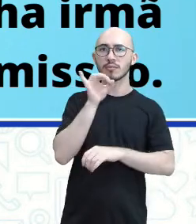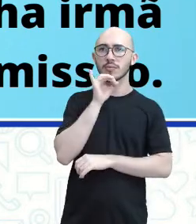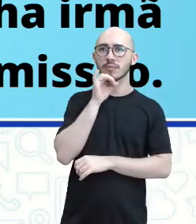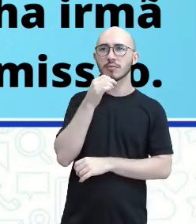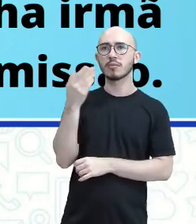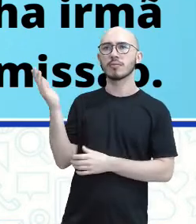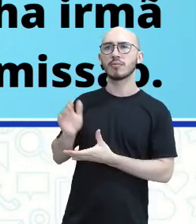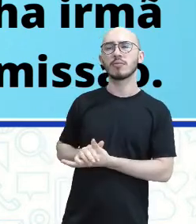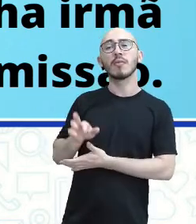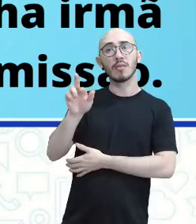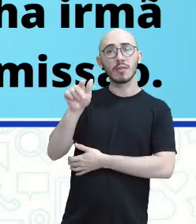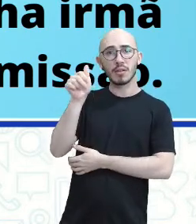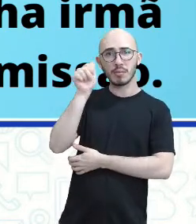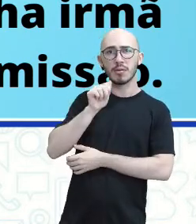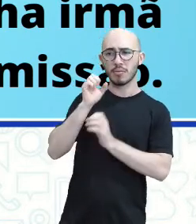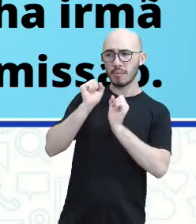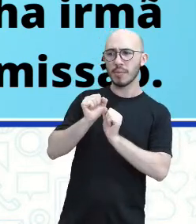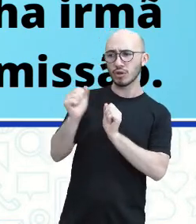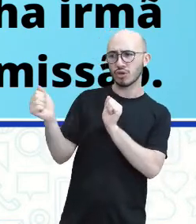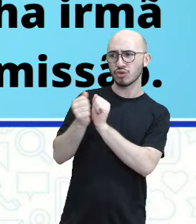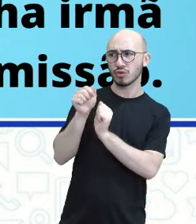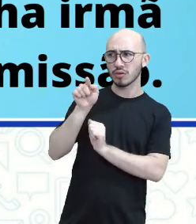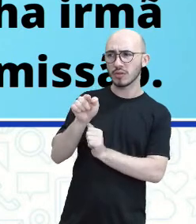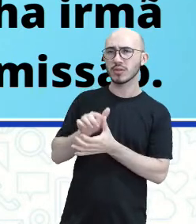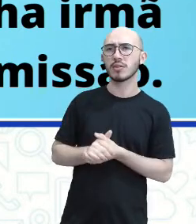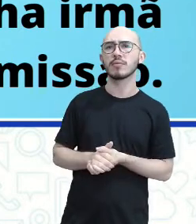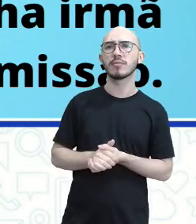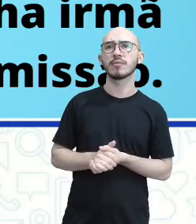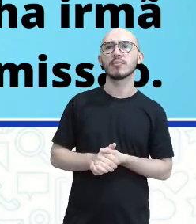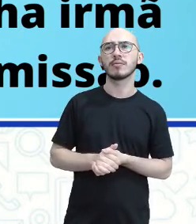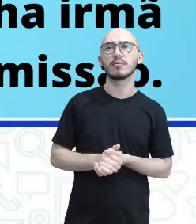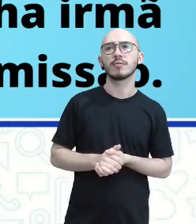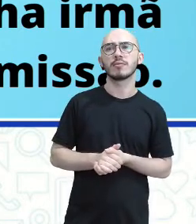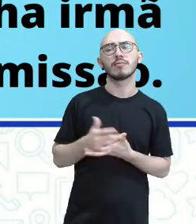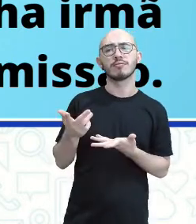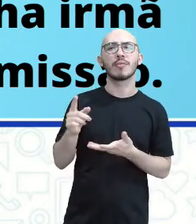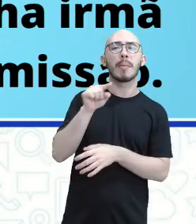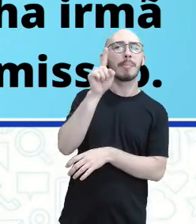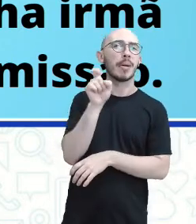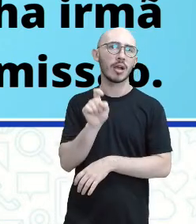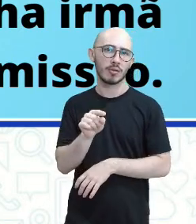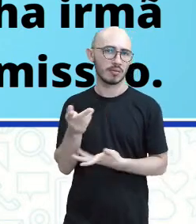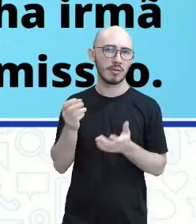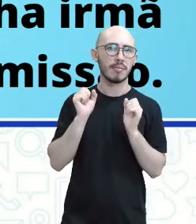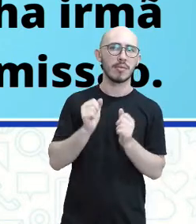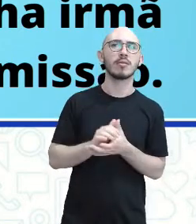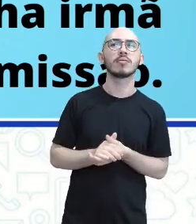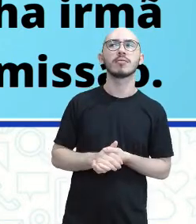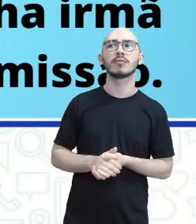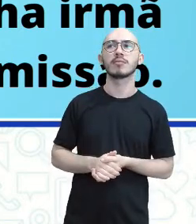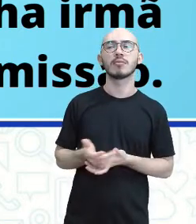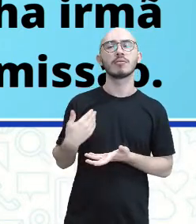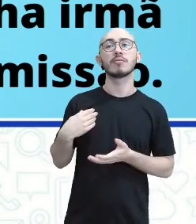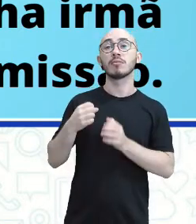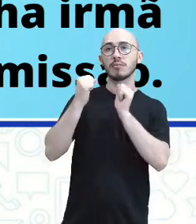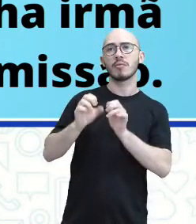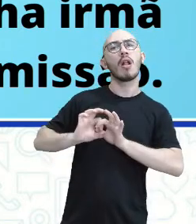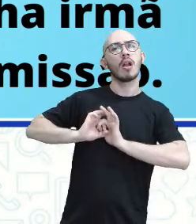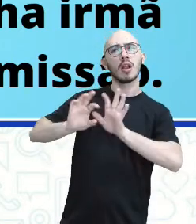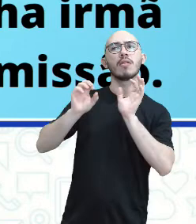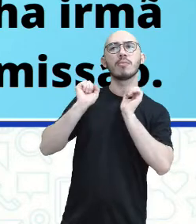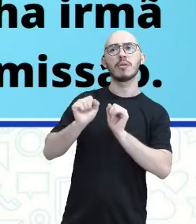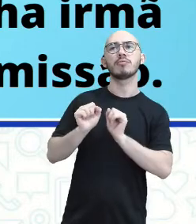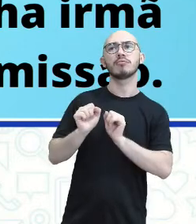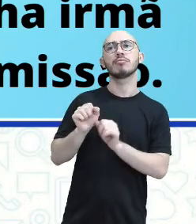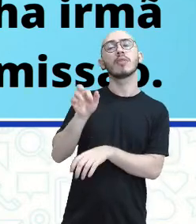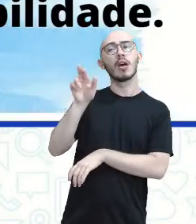Minha irmã pode ir com você. Aqui seria quase uma pergunta, né? Dá uma ideia de permissão. Realmente,